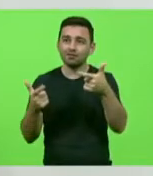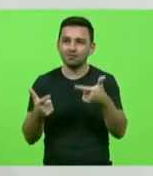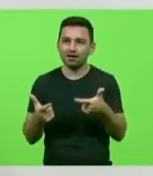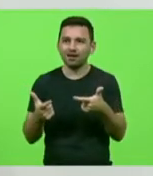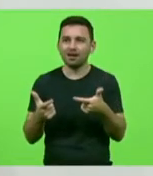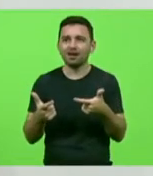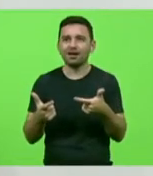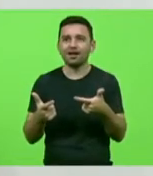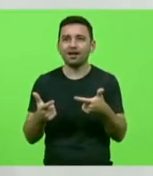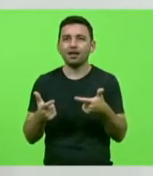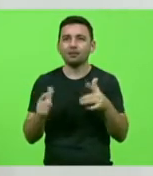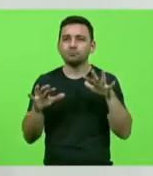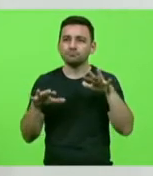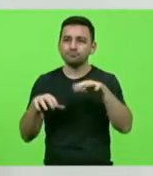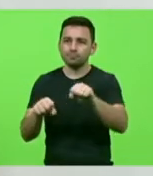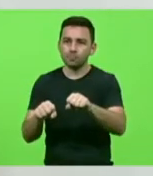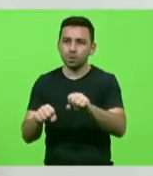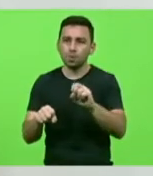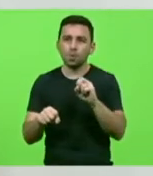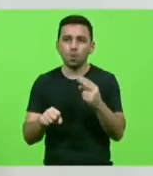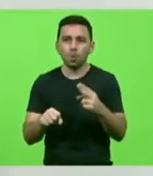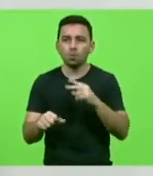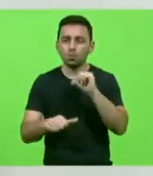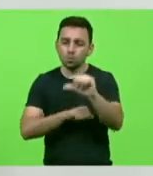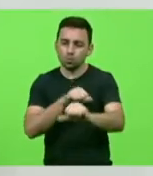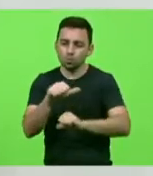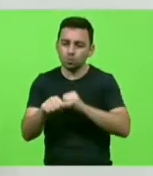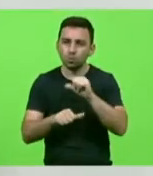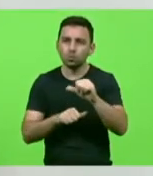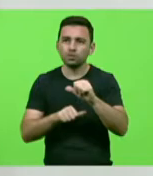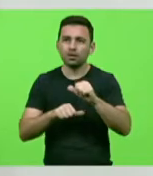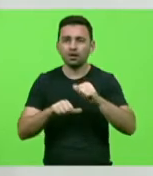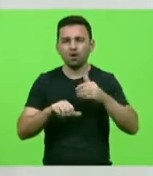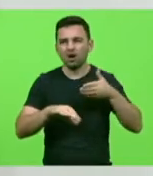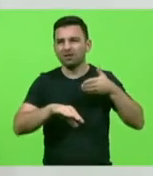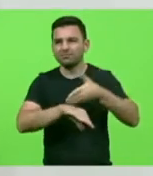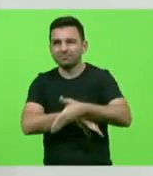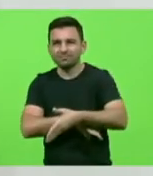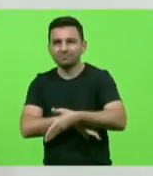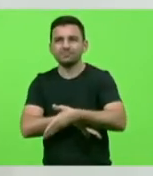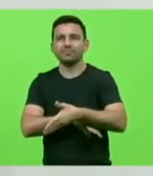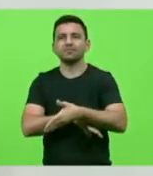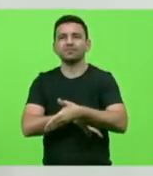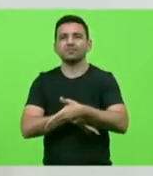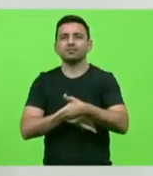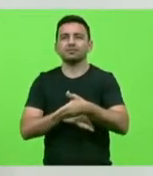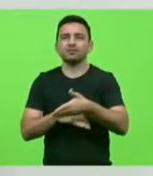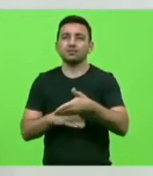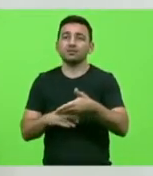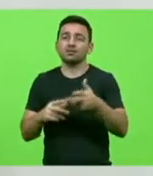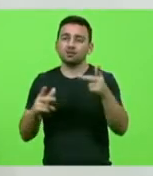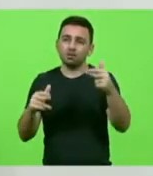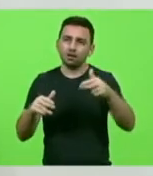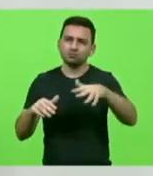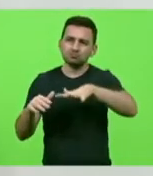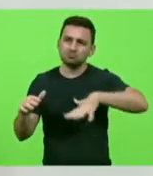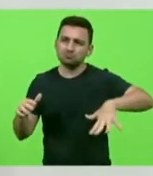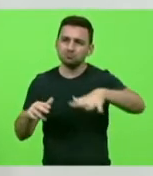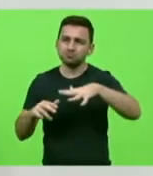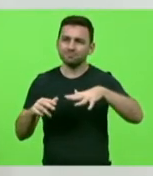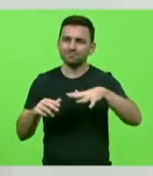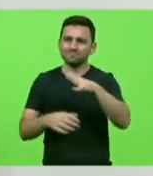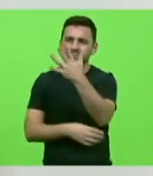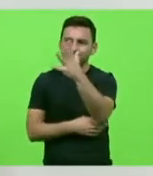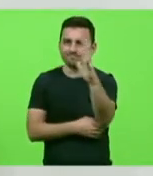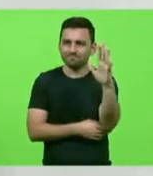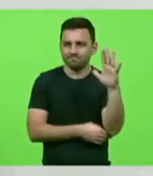ocupado, ou fosse urbanizado, ou invadido, não é? E assim como um parque ecologicamente